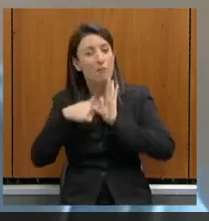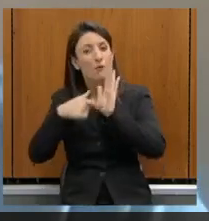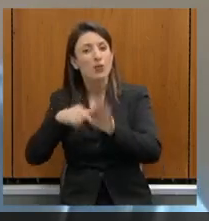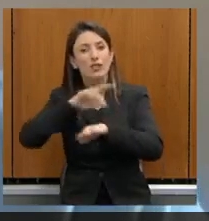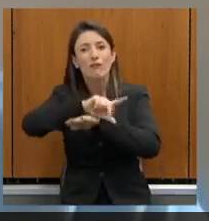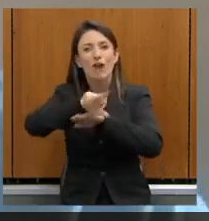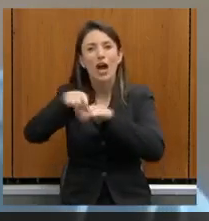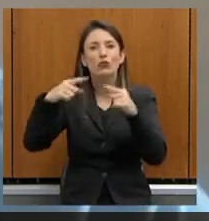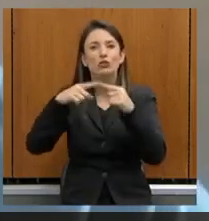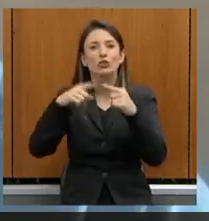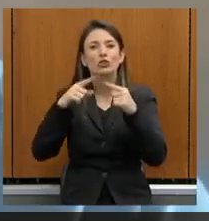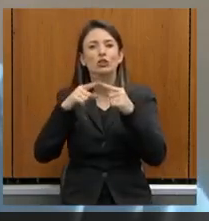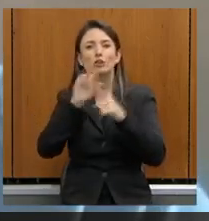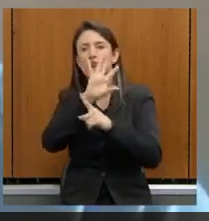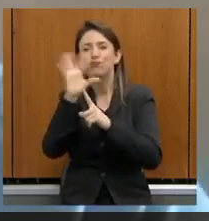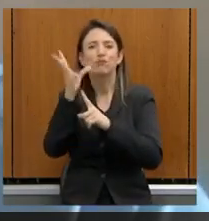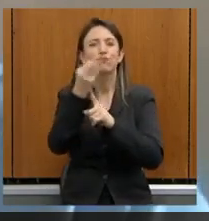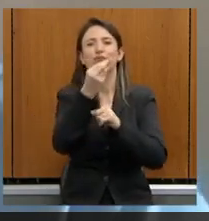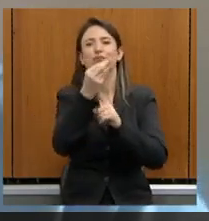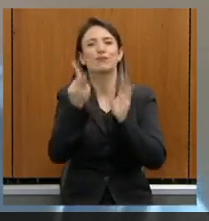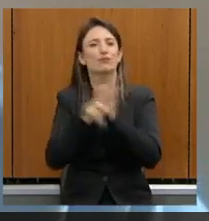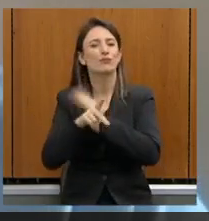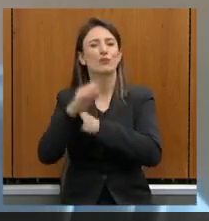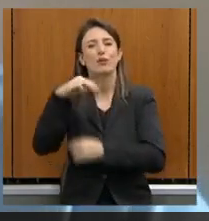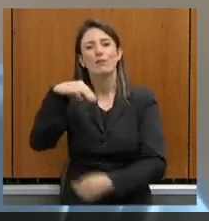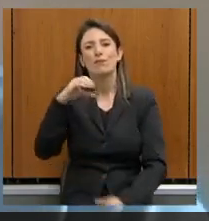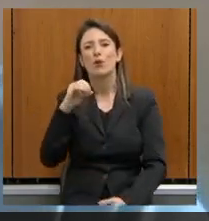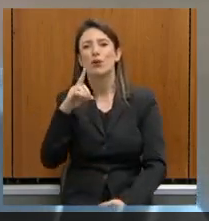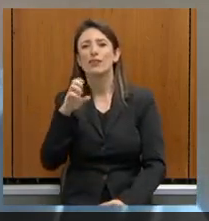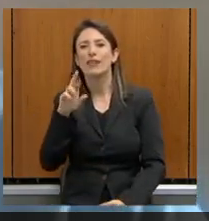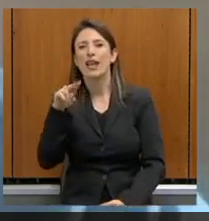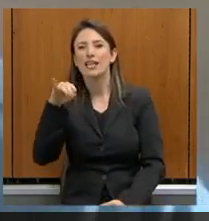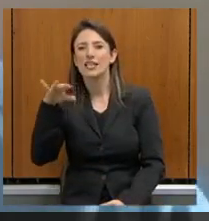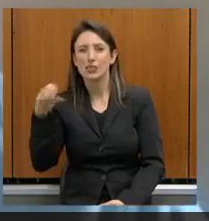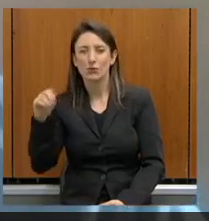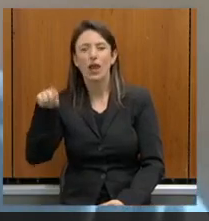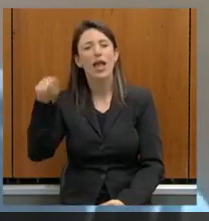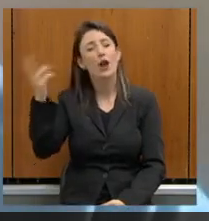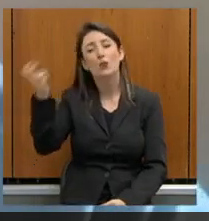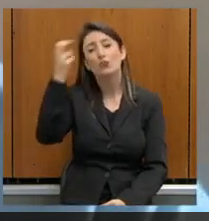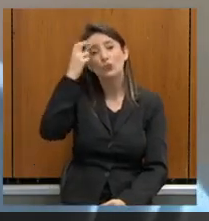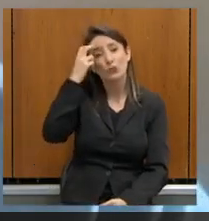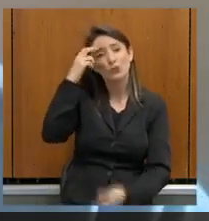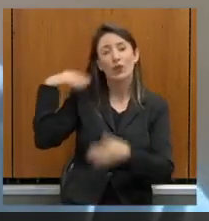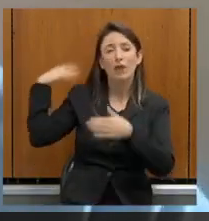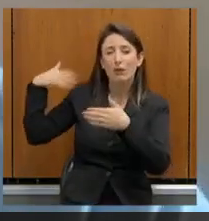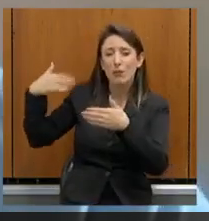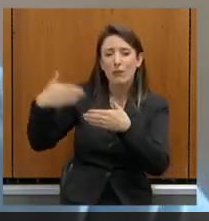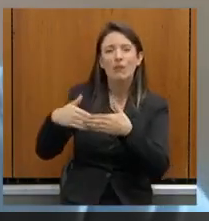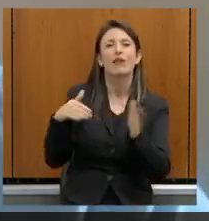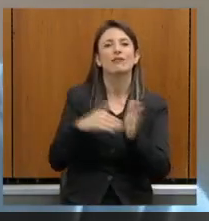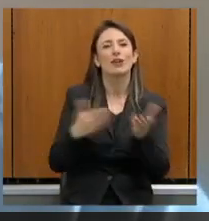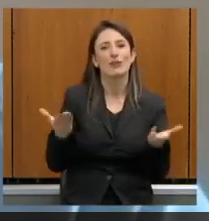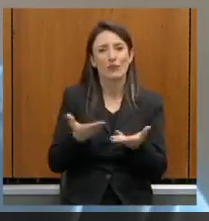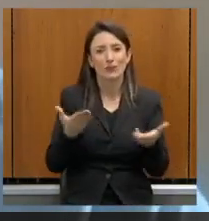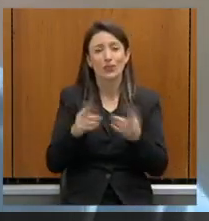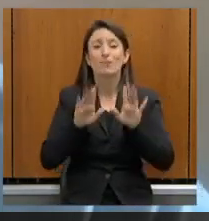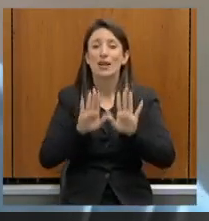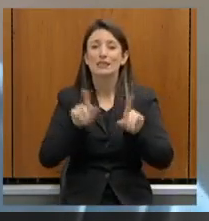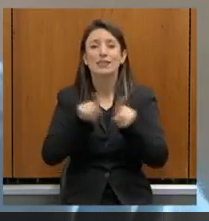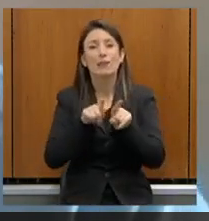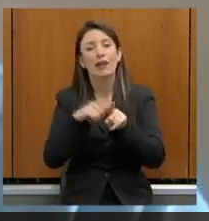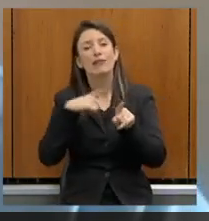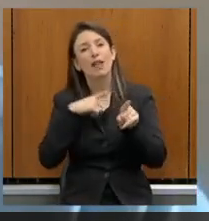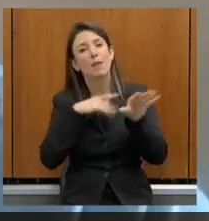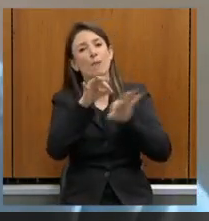que aqui ainda existe, pela essa cultura que nós conservamos até hoje. Mas também há, secretário, nos projetos